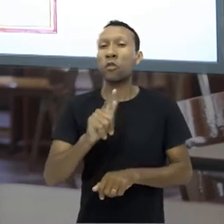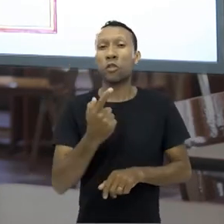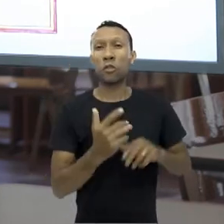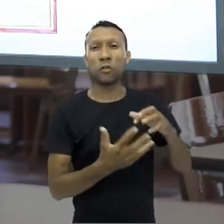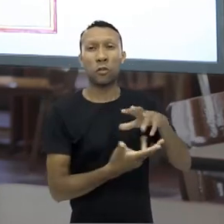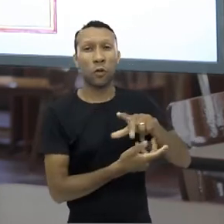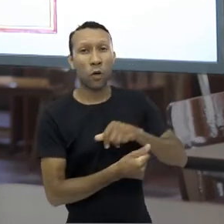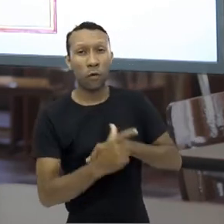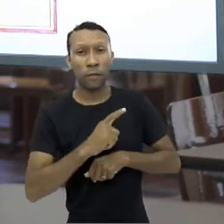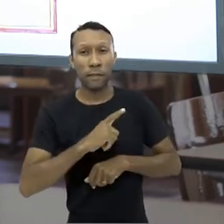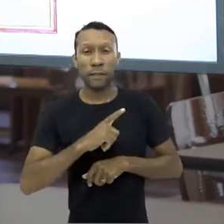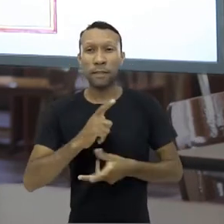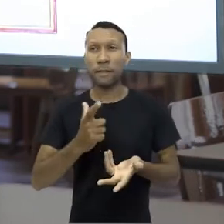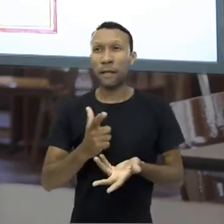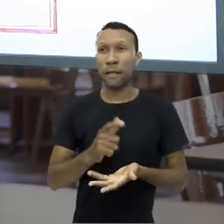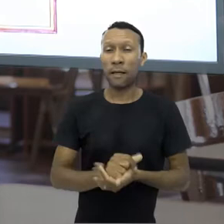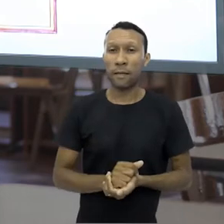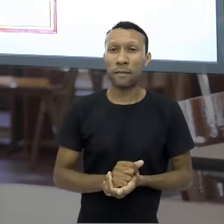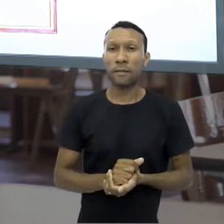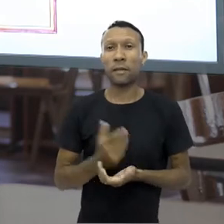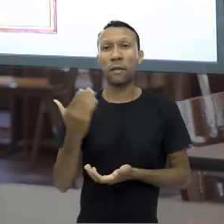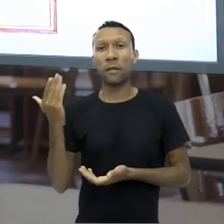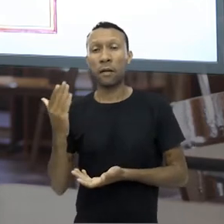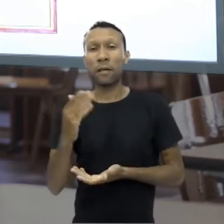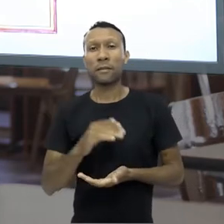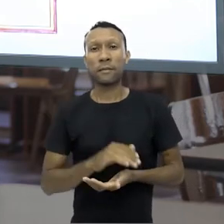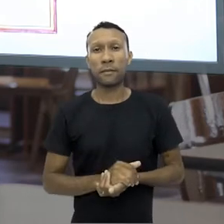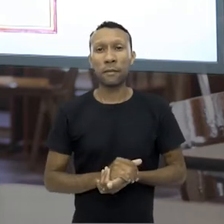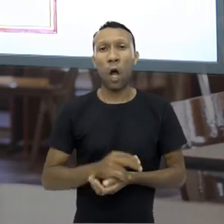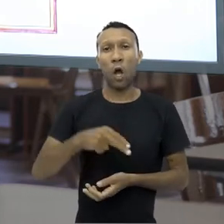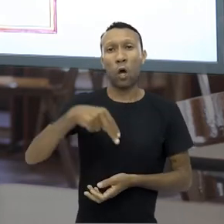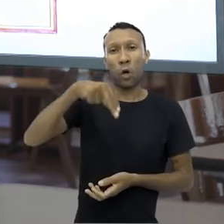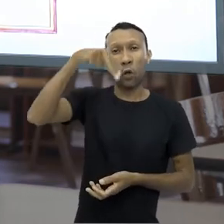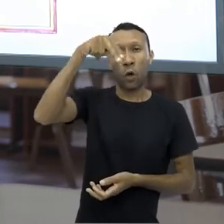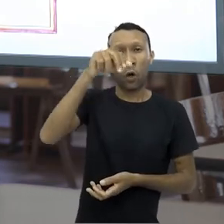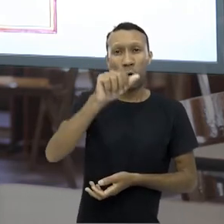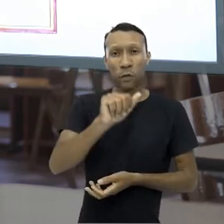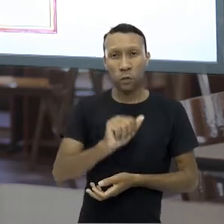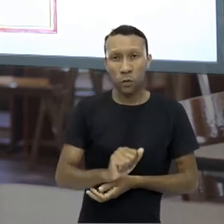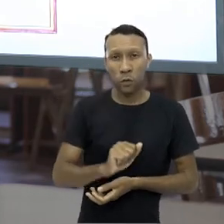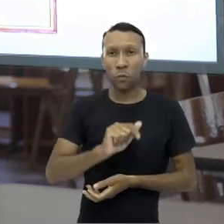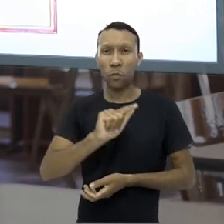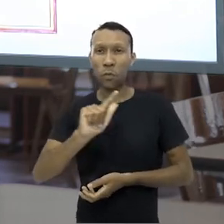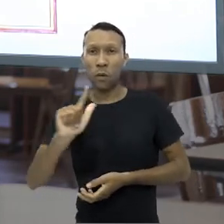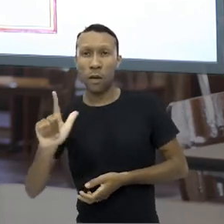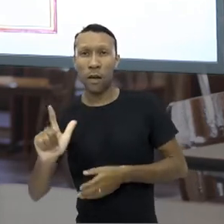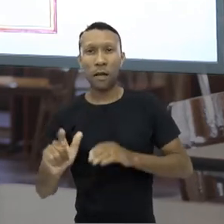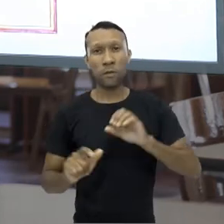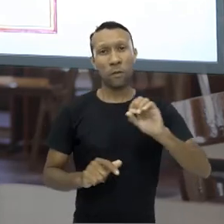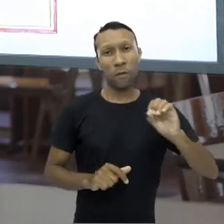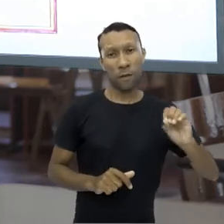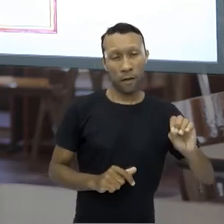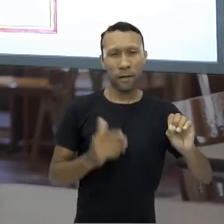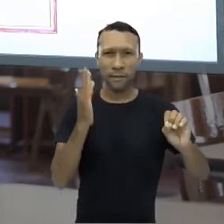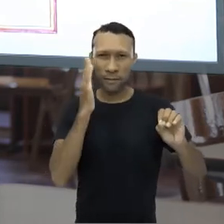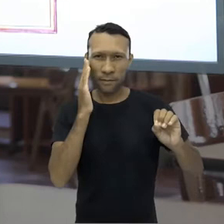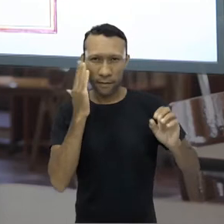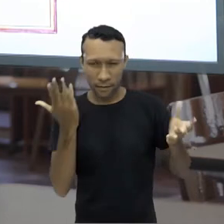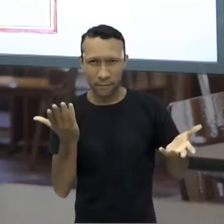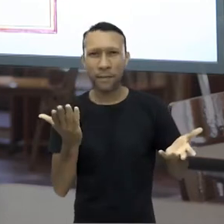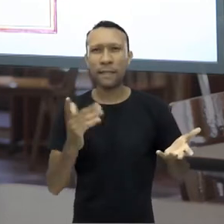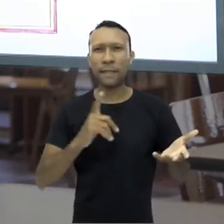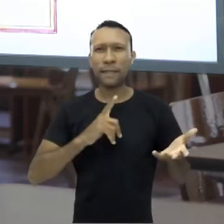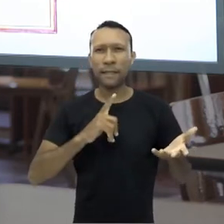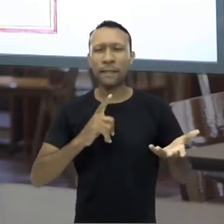vocês são os pontos cardeais e colaterais, tá bom? Então, só para lembrar, norte, sul, leste,